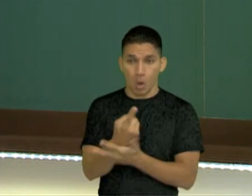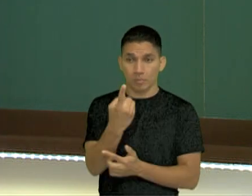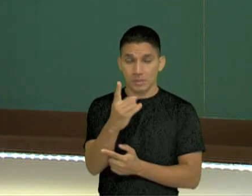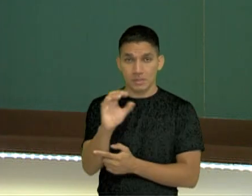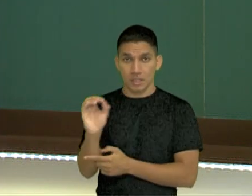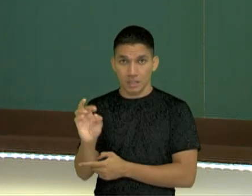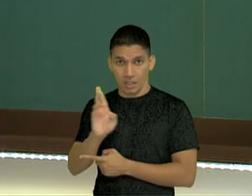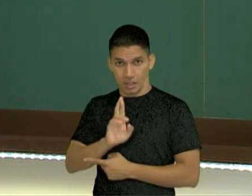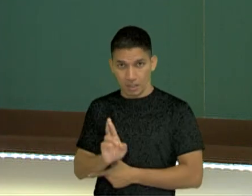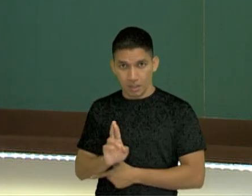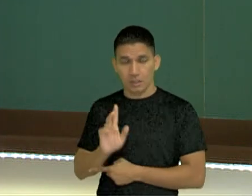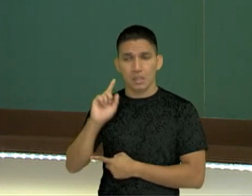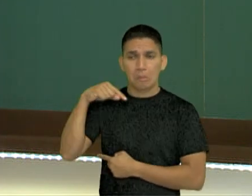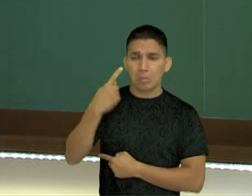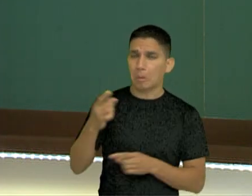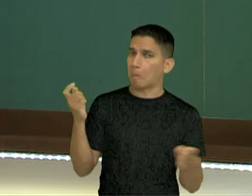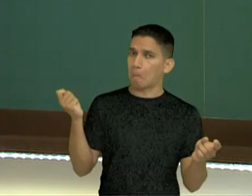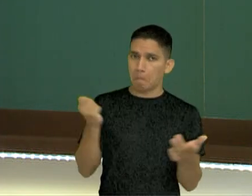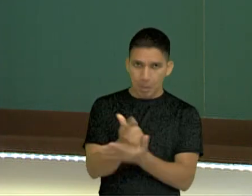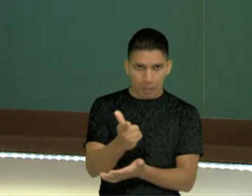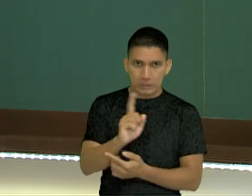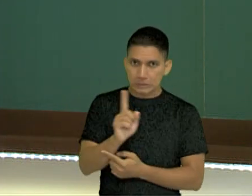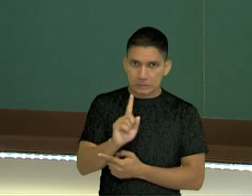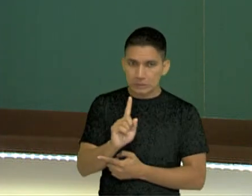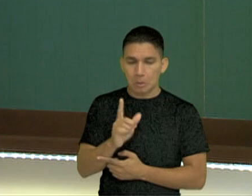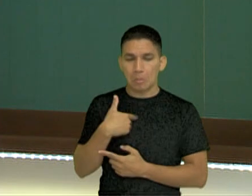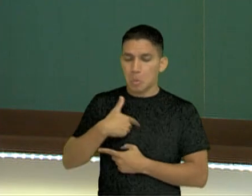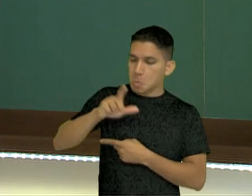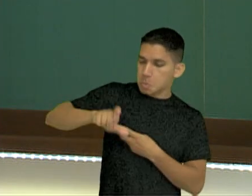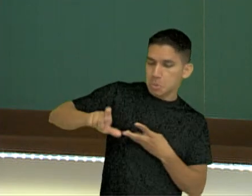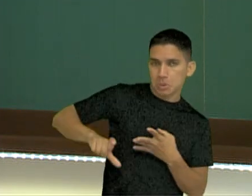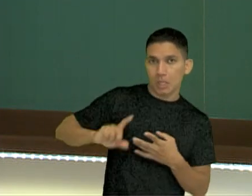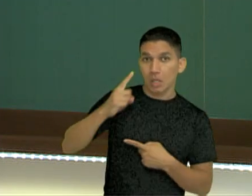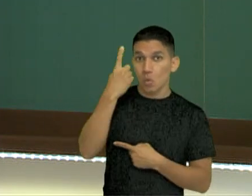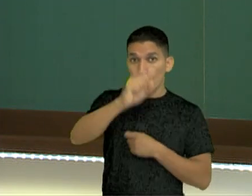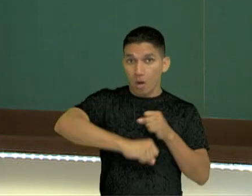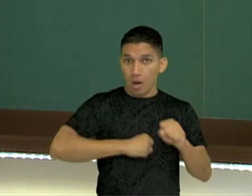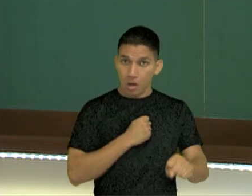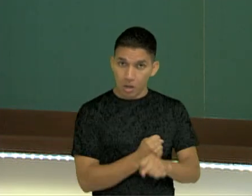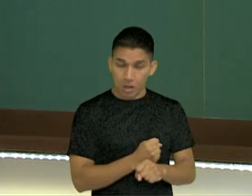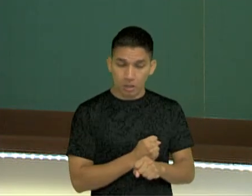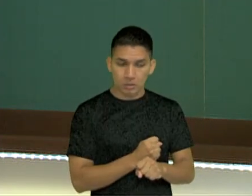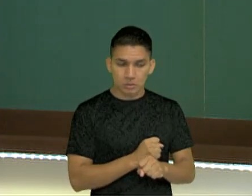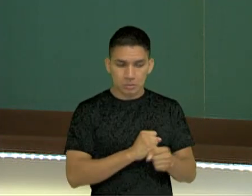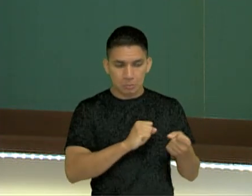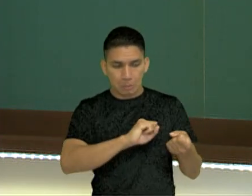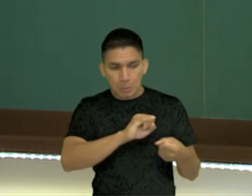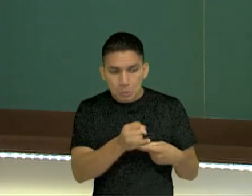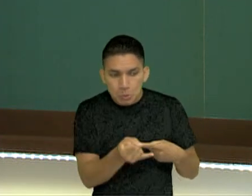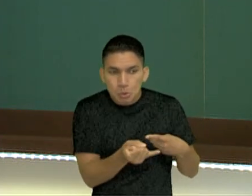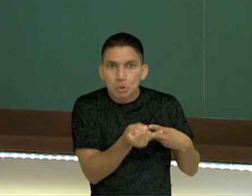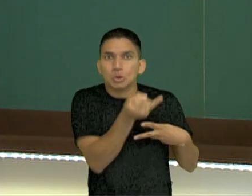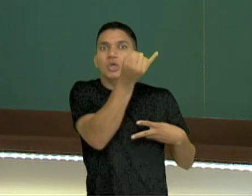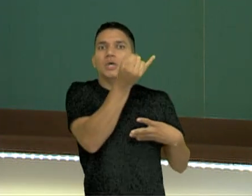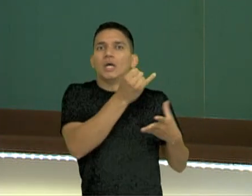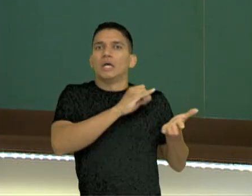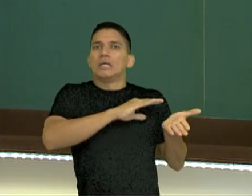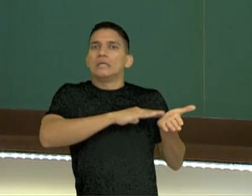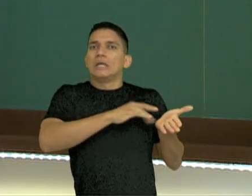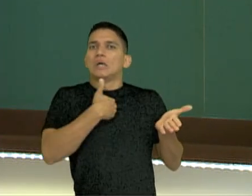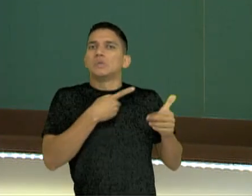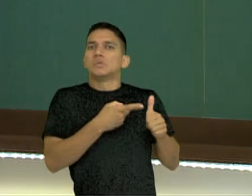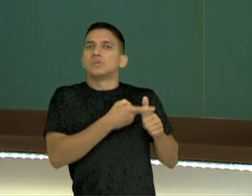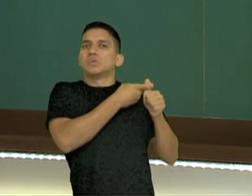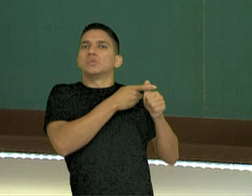não pago o saldo do meu cartão de crédito. Depois de um ano, quanto estaria a minha dívida,